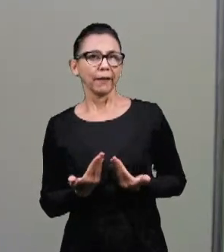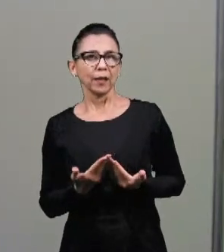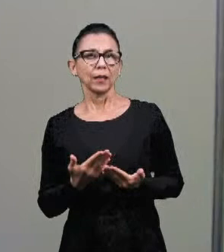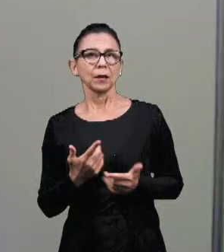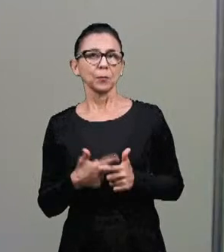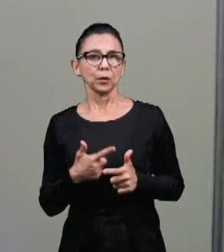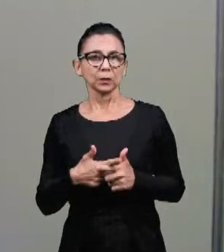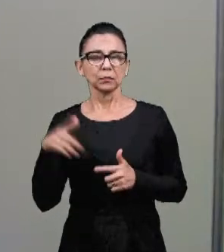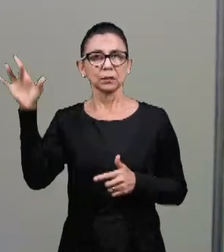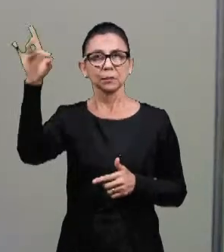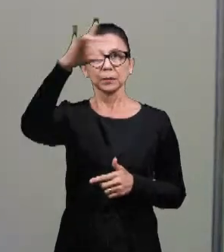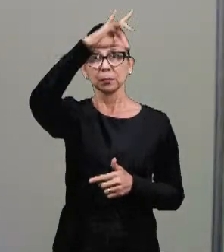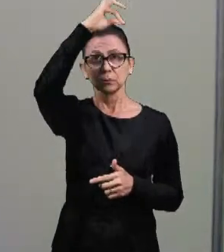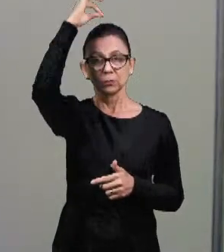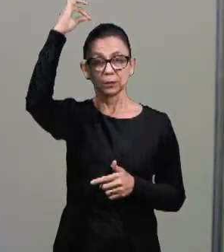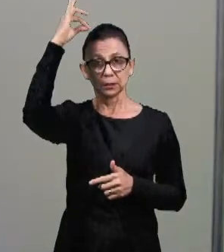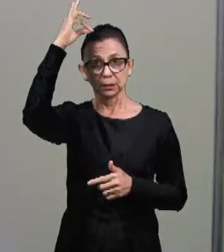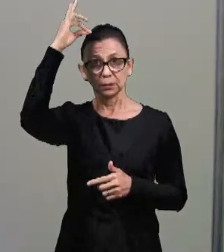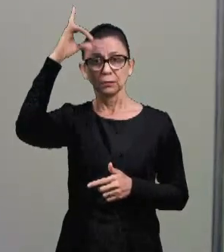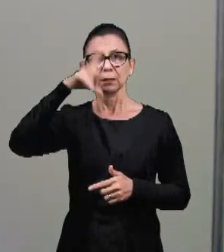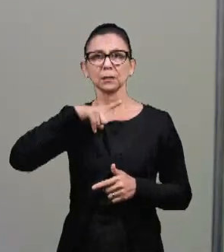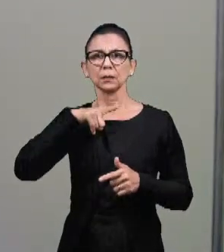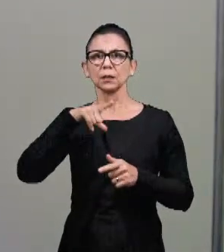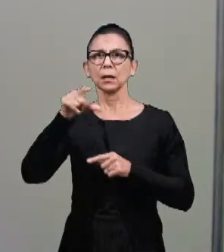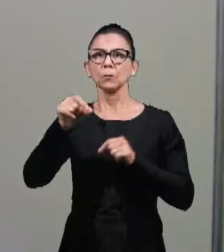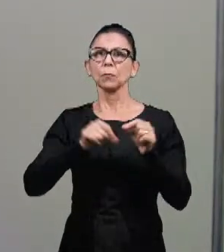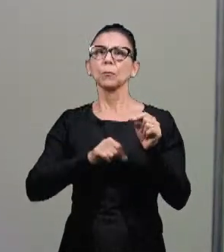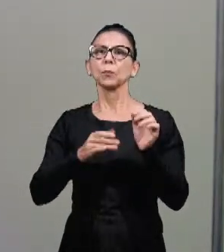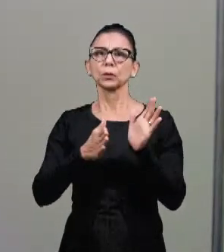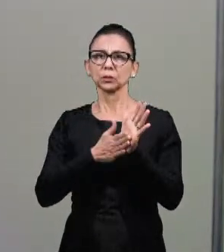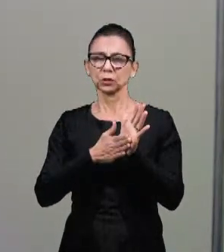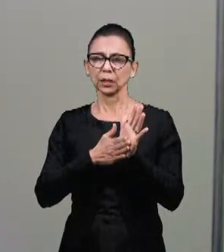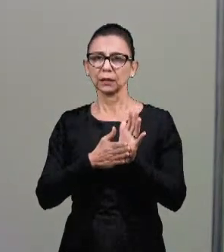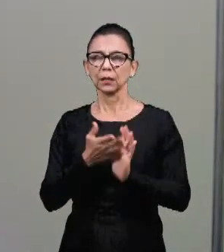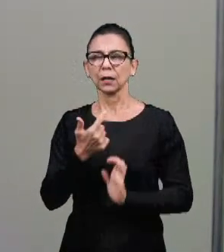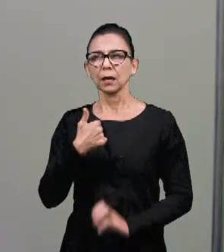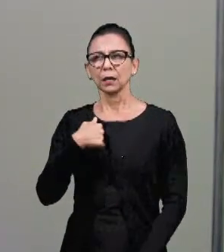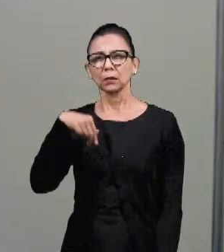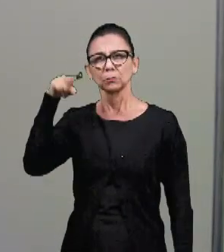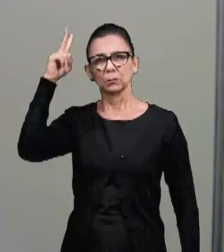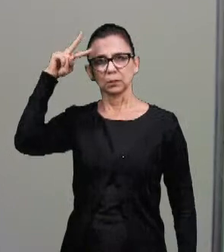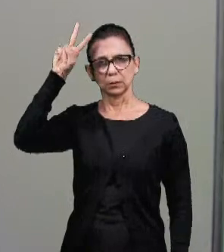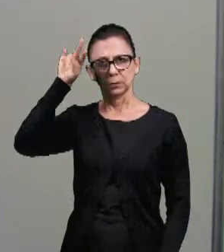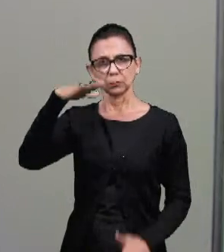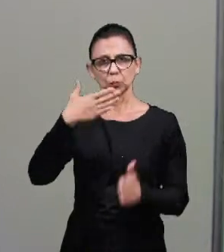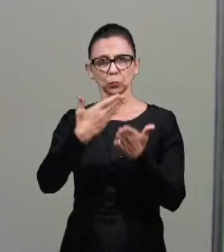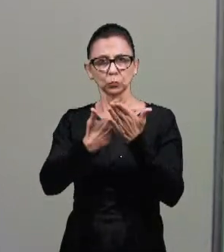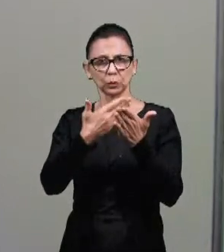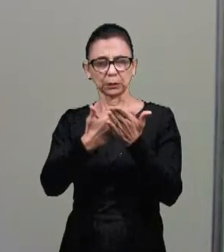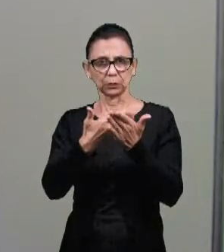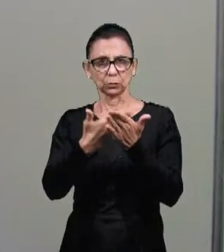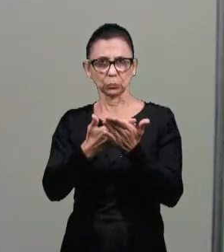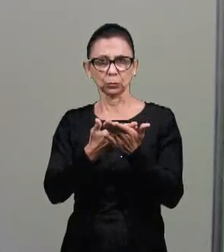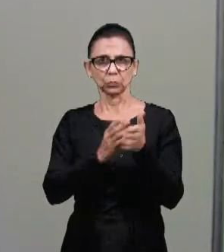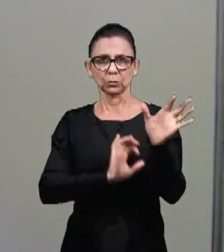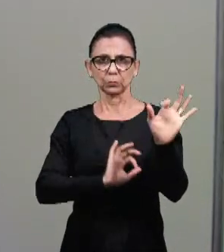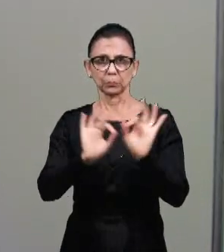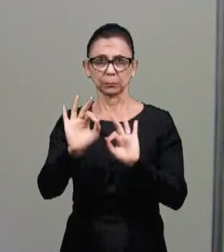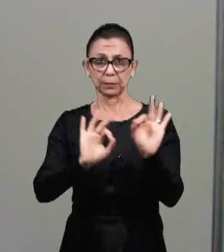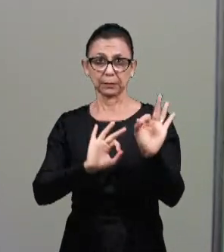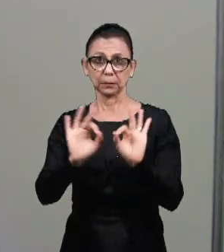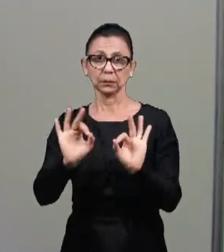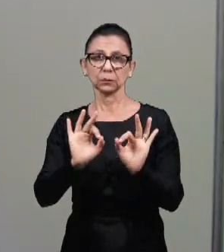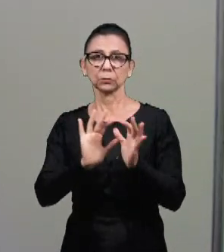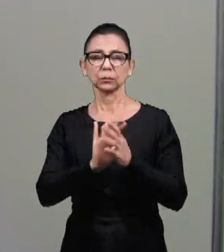projeto. Eu me lembro de um estudo que nós tivemos a oportunidade de fazer sobre